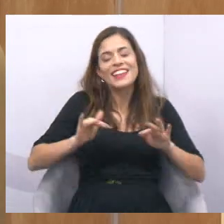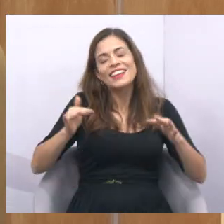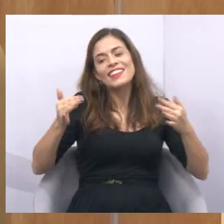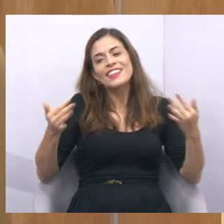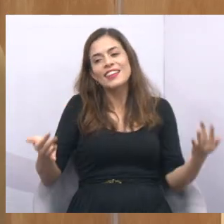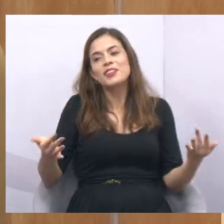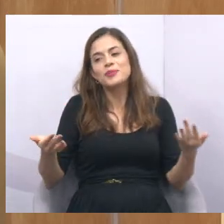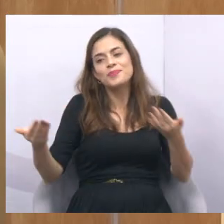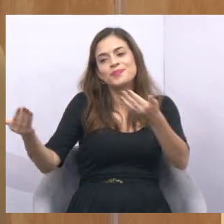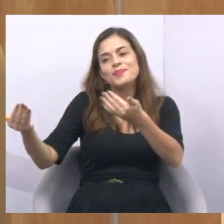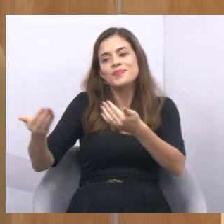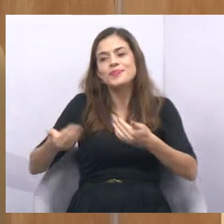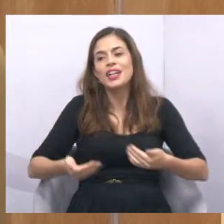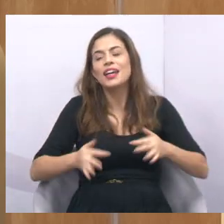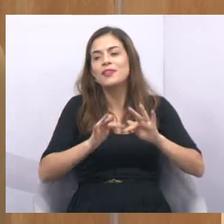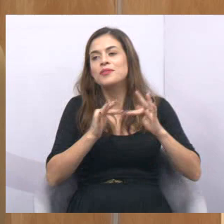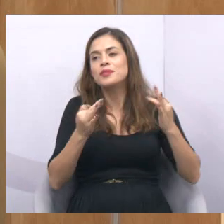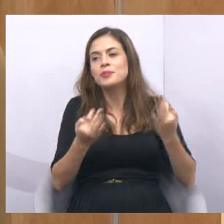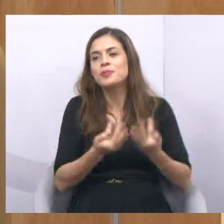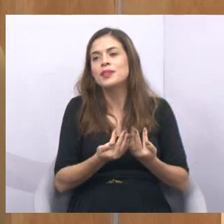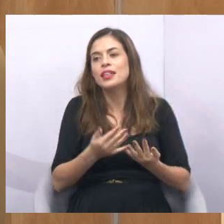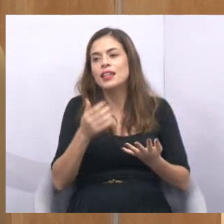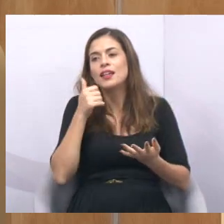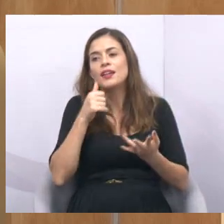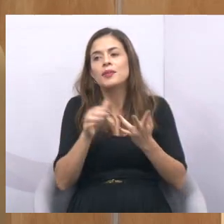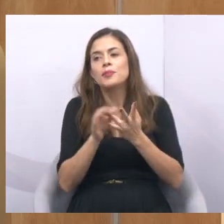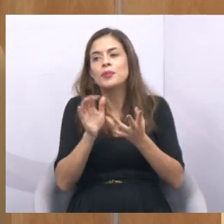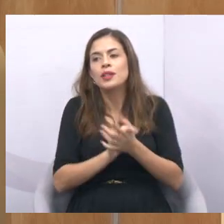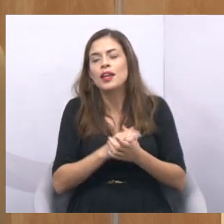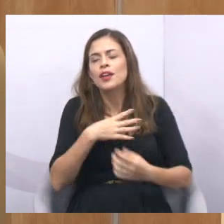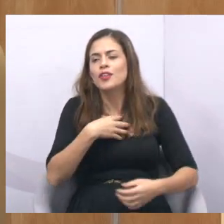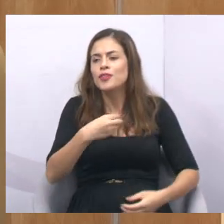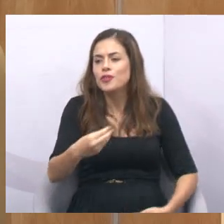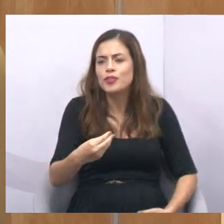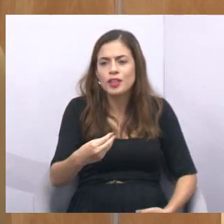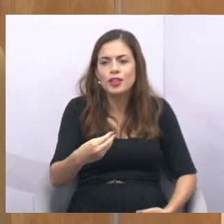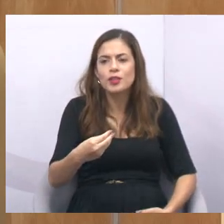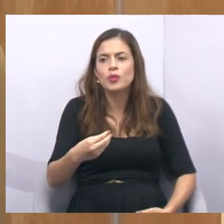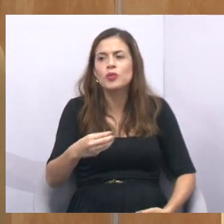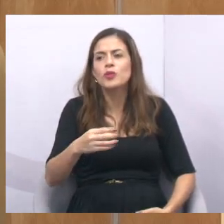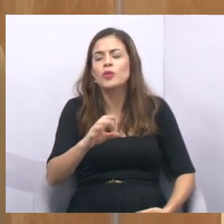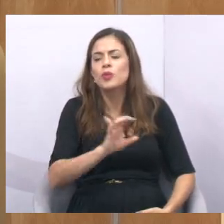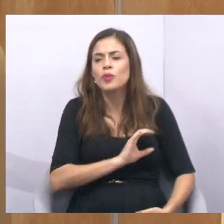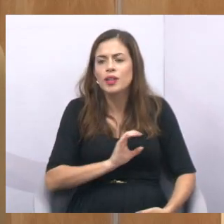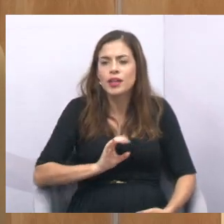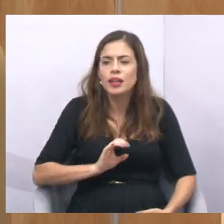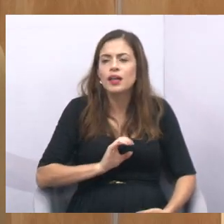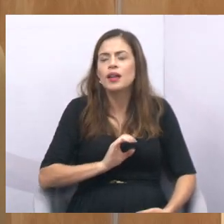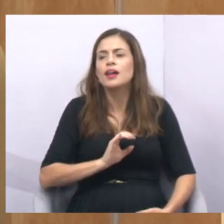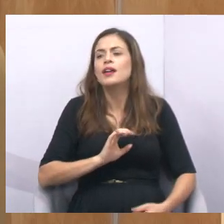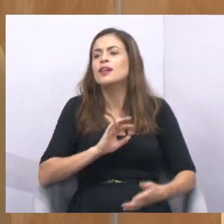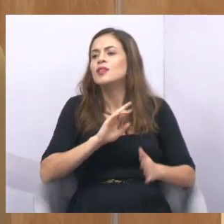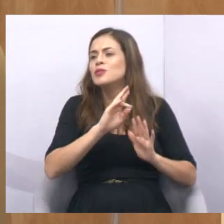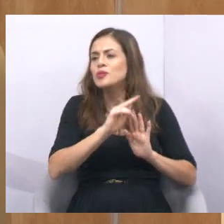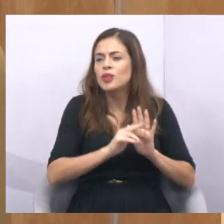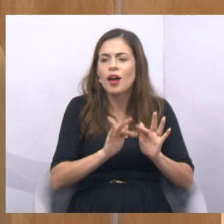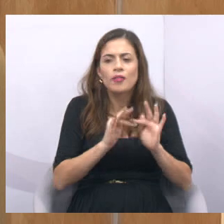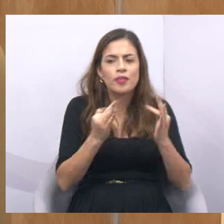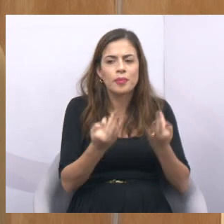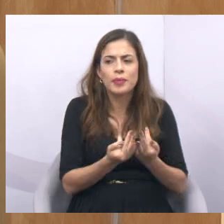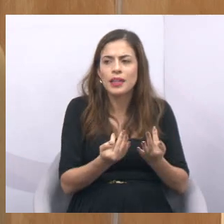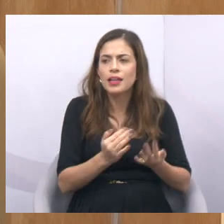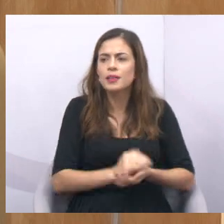essa presença aqui da minha família, minha mulher, meus filhos, meu cunhado, minha cunhada, minhas sobrinhas,